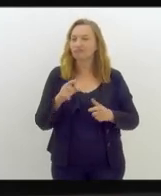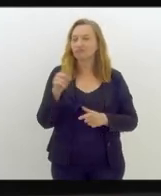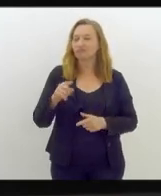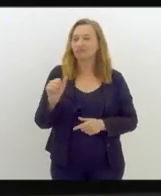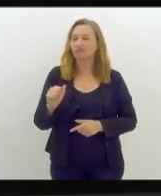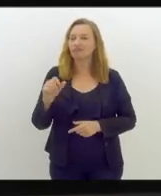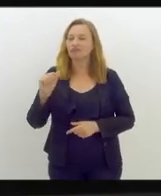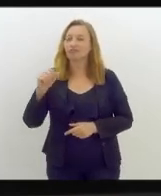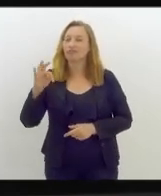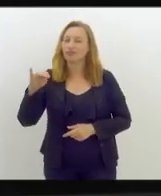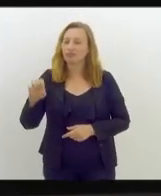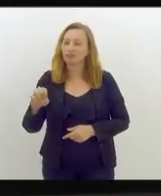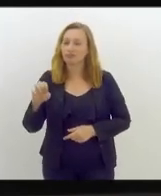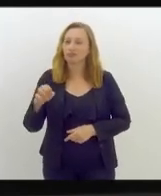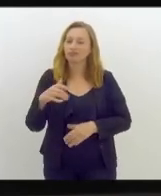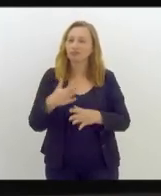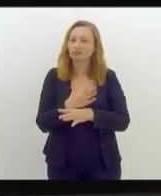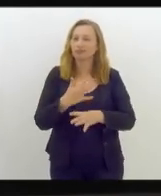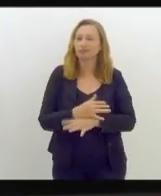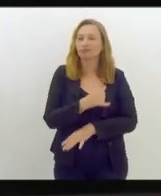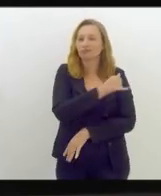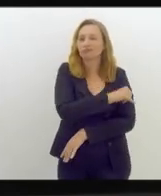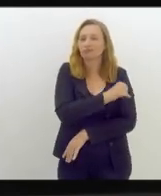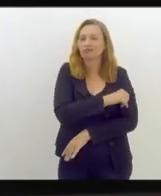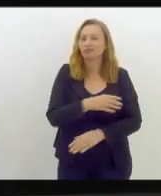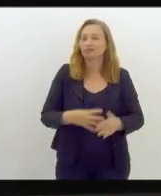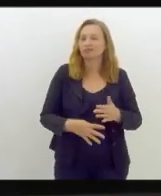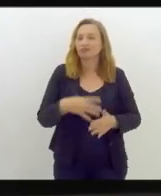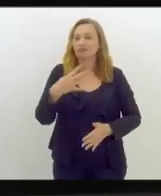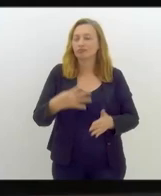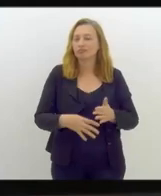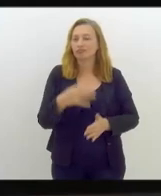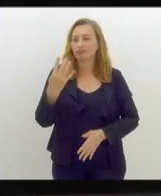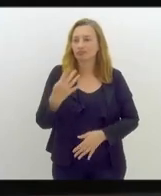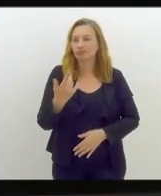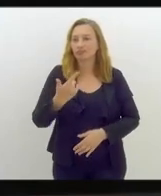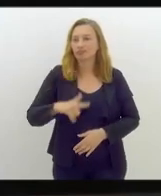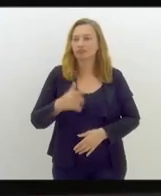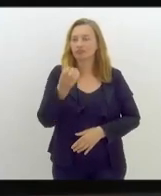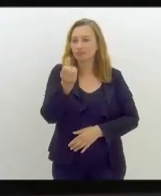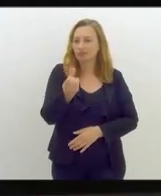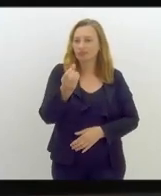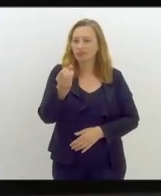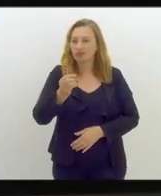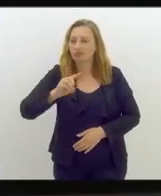de Janeiro. Eu fui reeleita para o meu quarto mandato com